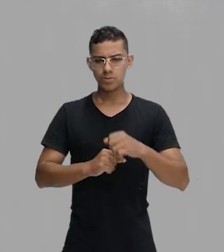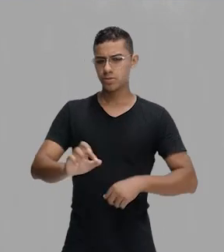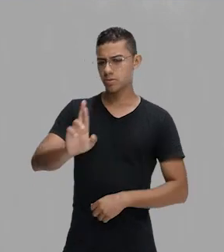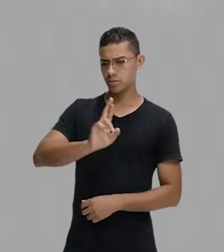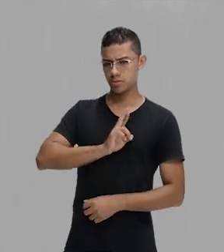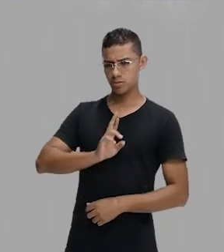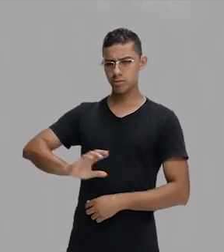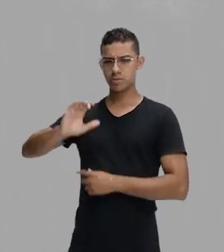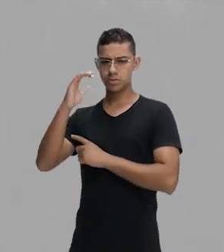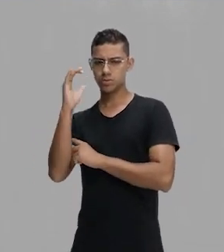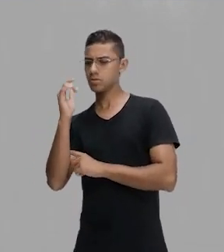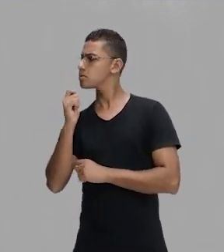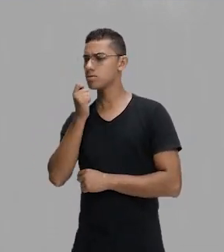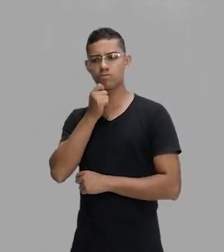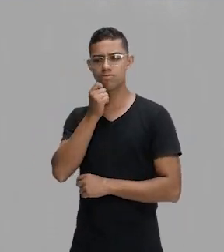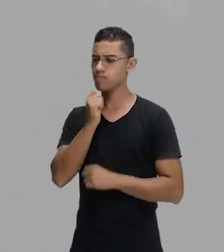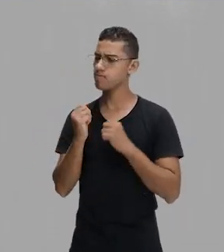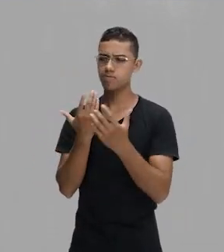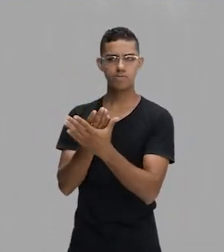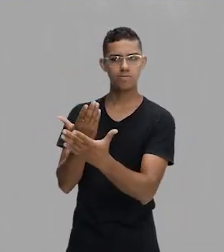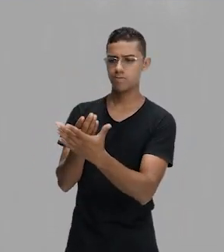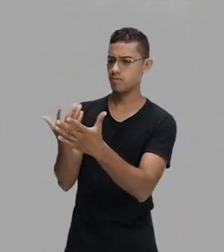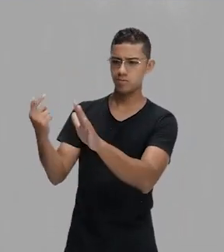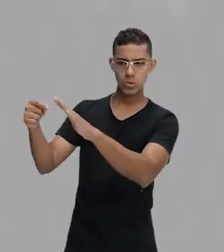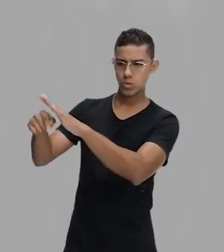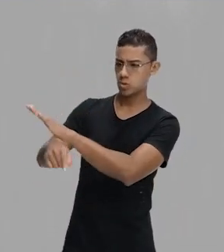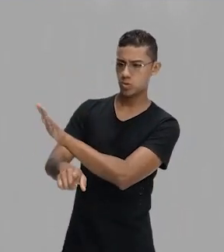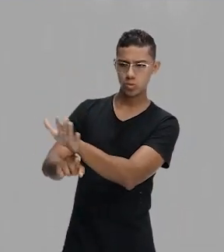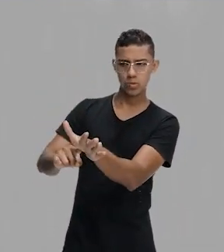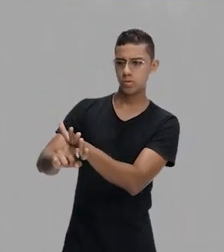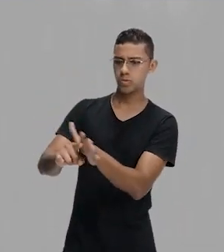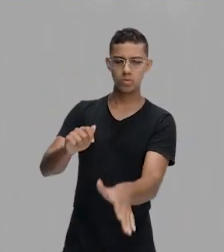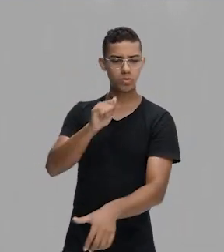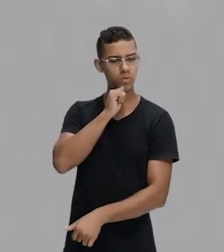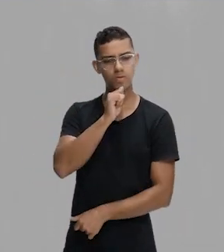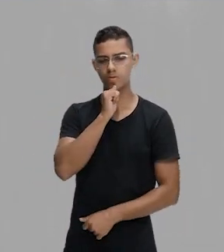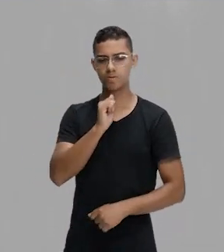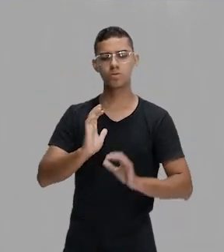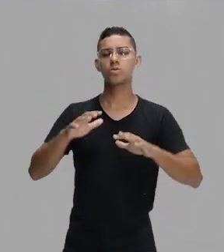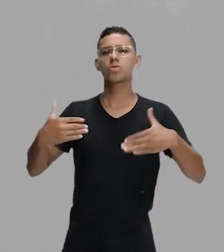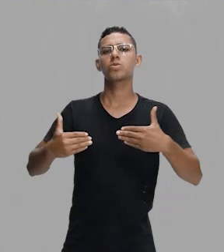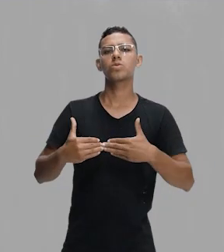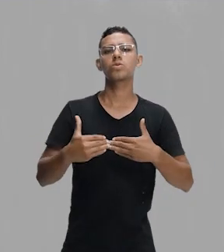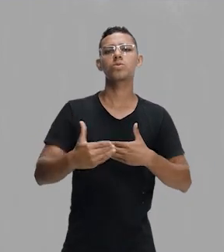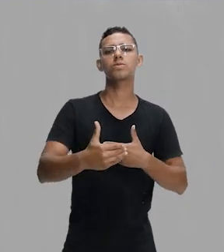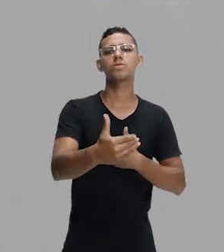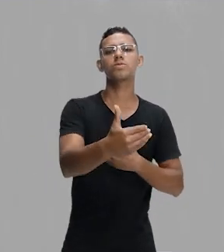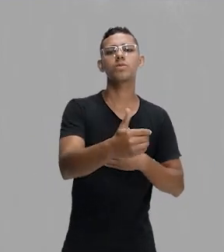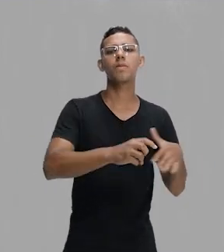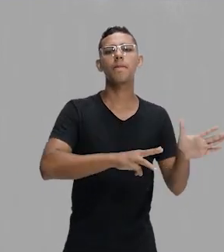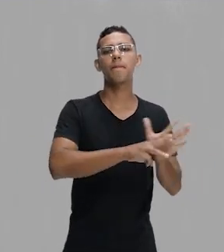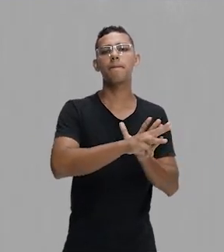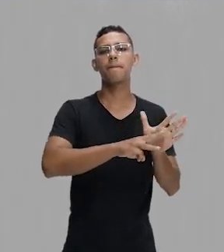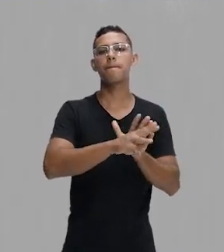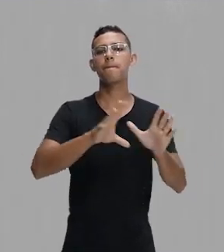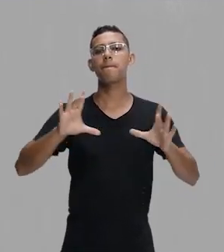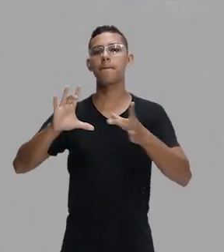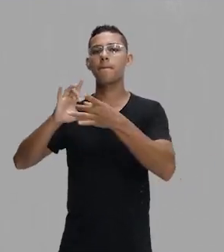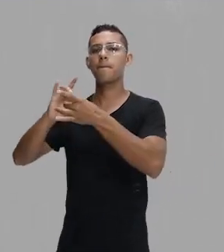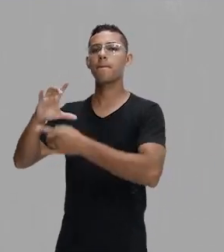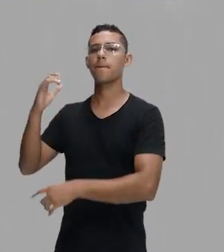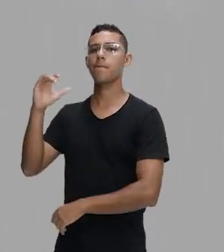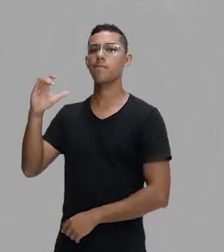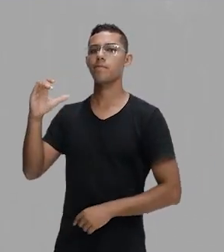determinado fenômeno que ainda não foi estudado, qual o primeiro passo que devemos tomar de acordo com o método científico? Olha só,